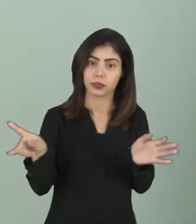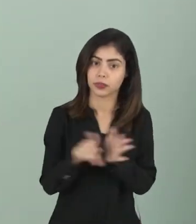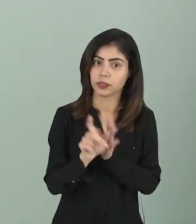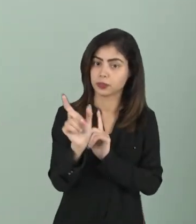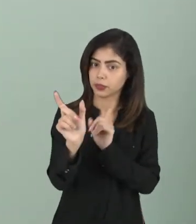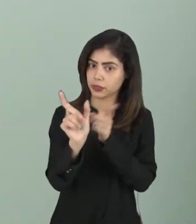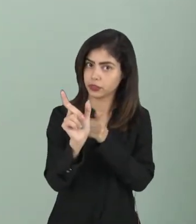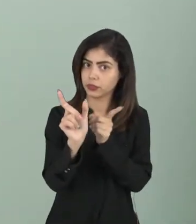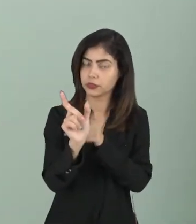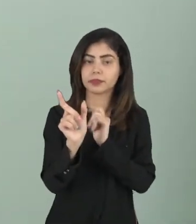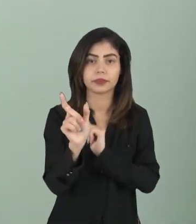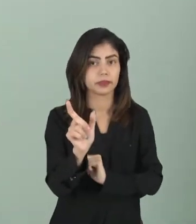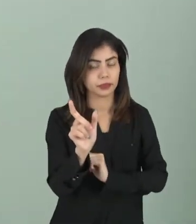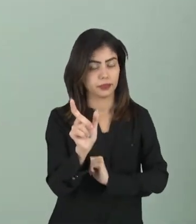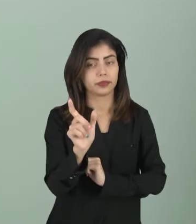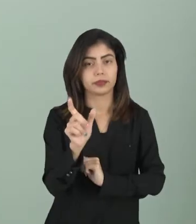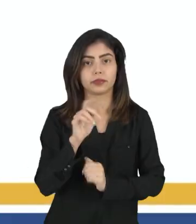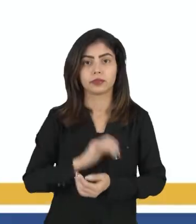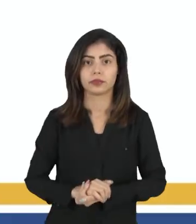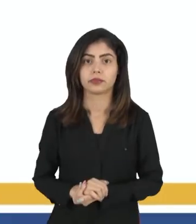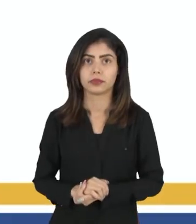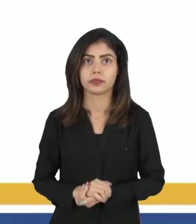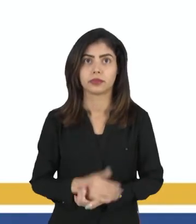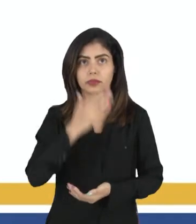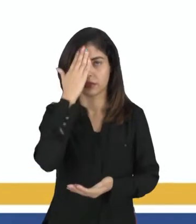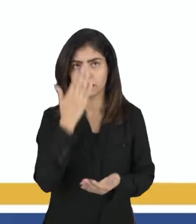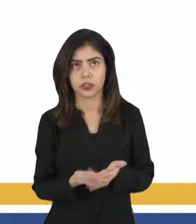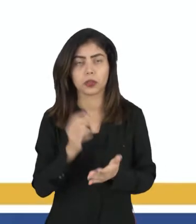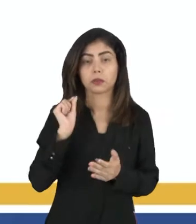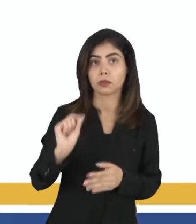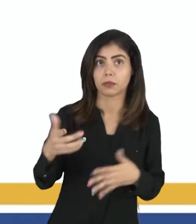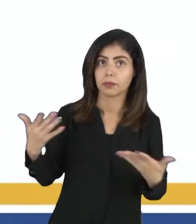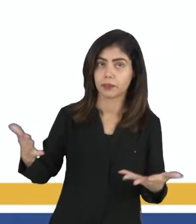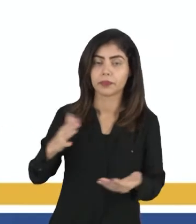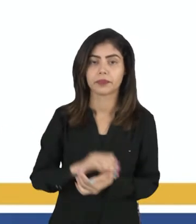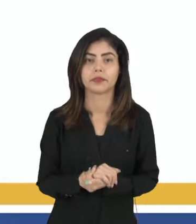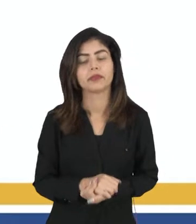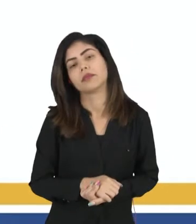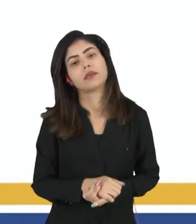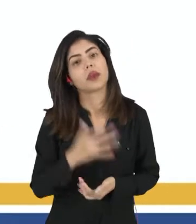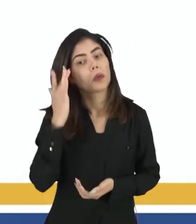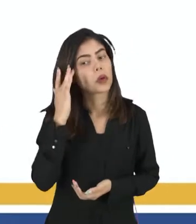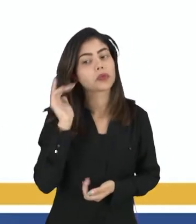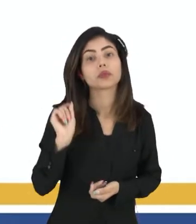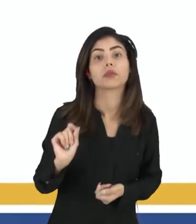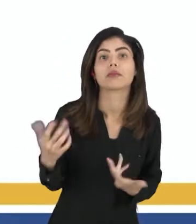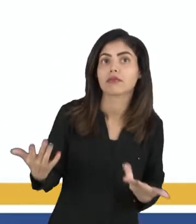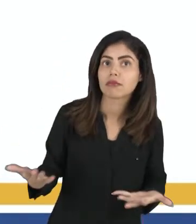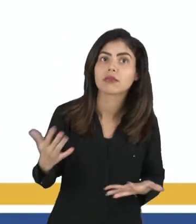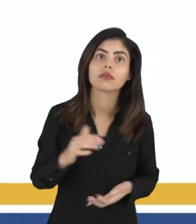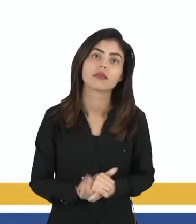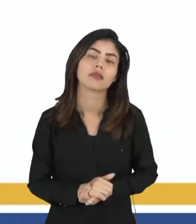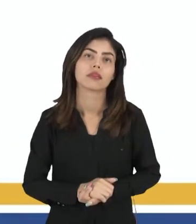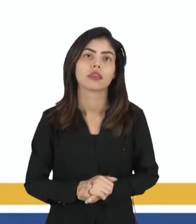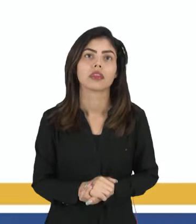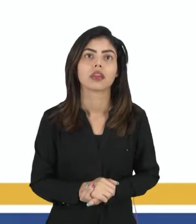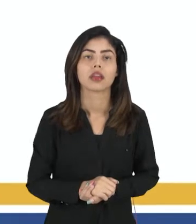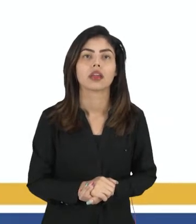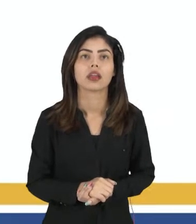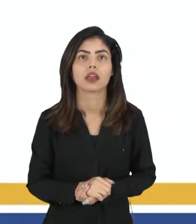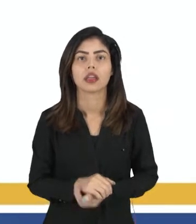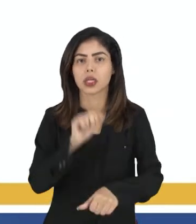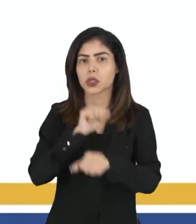sua palavra, eu creio que, né, que seria eu acho que, né, eu creio